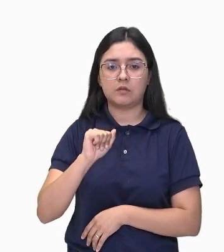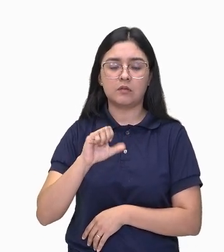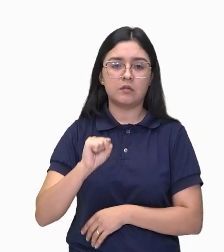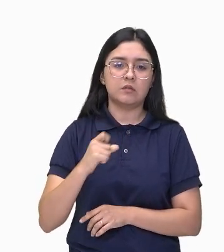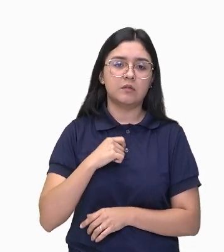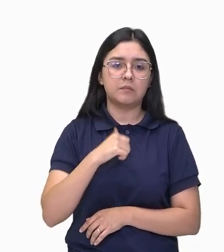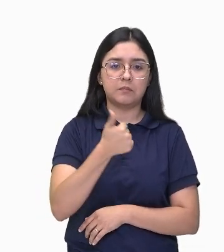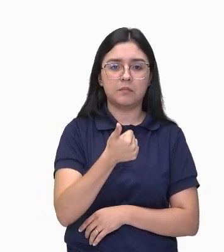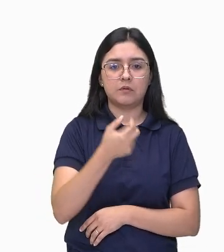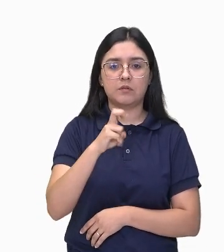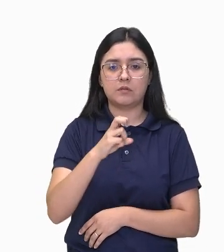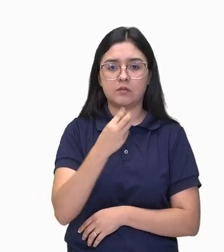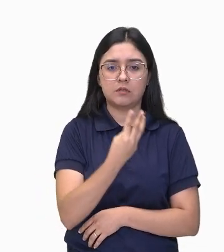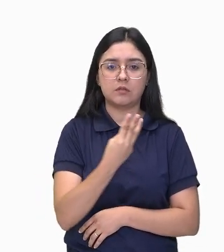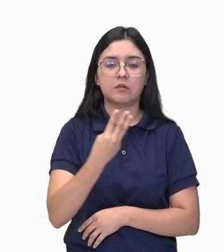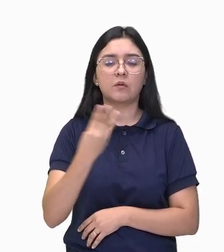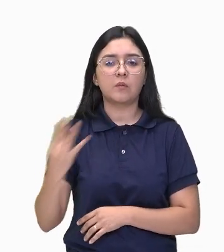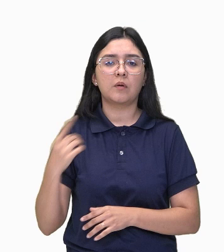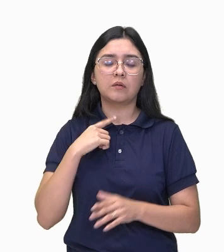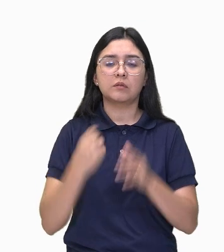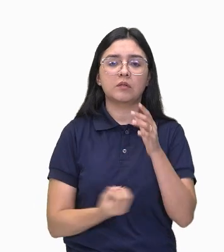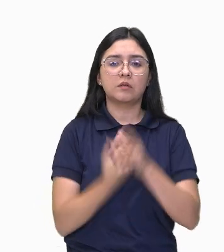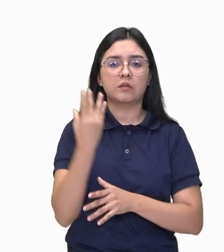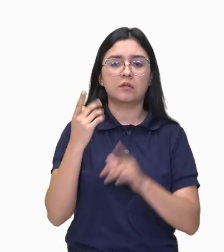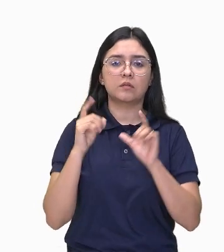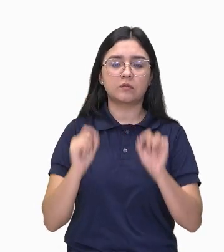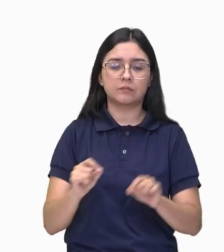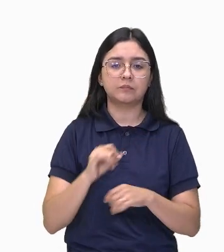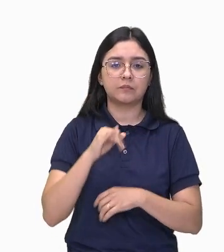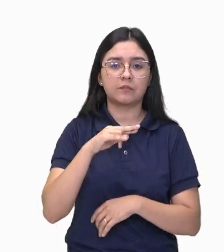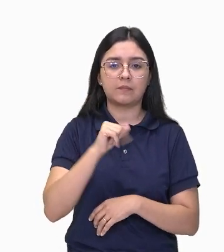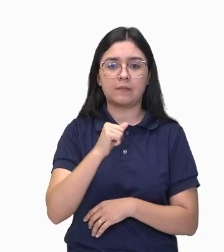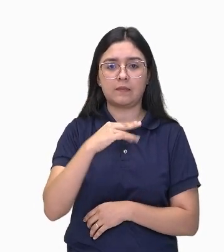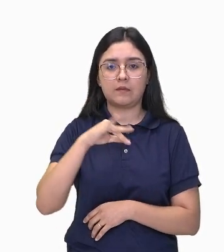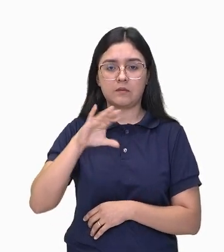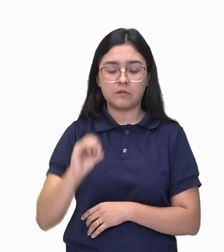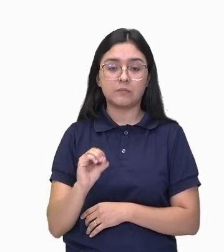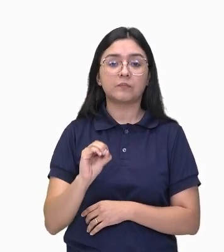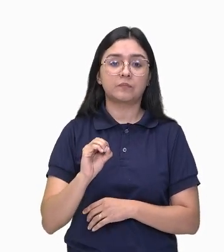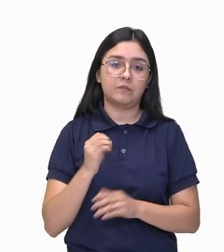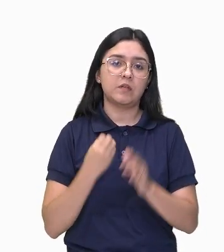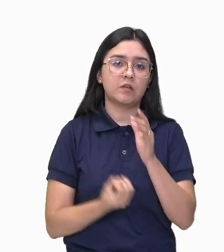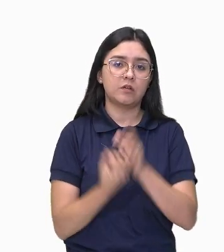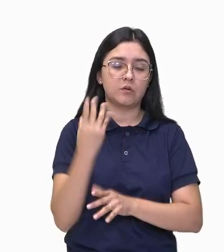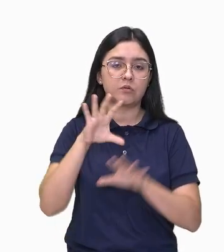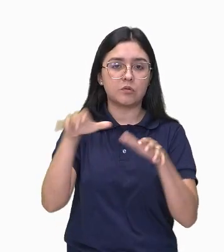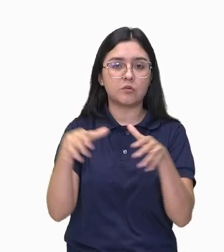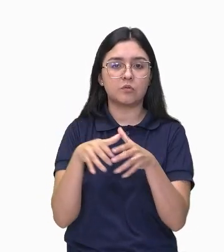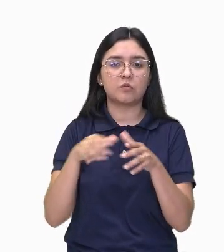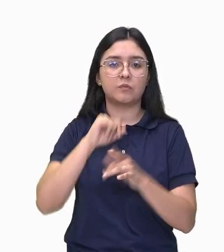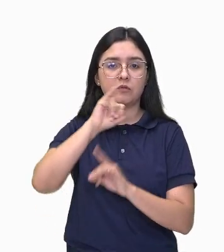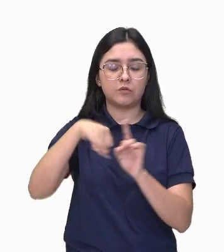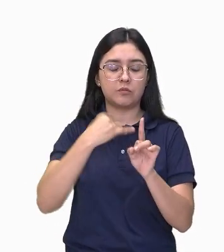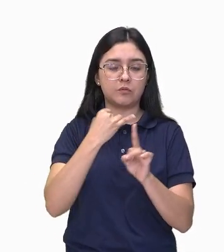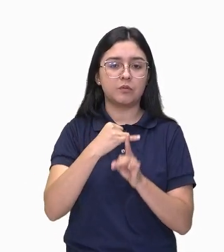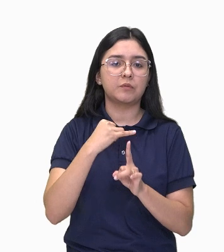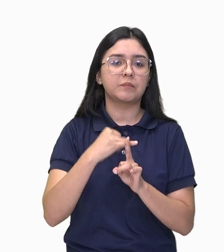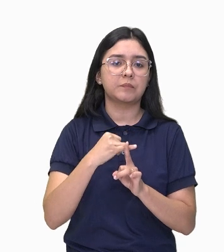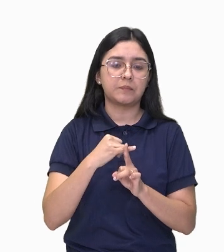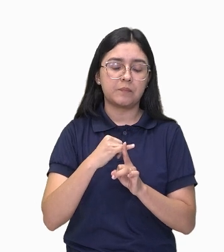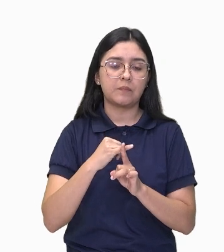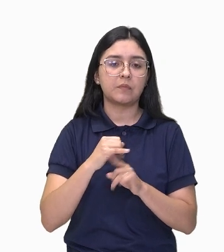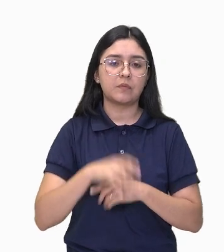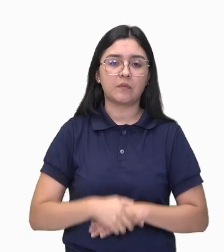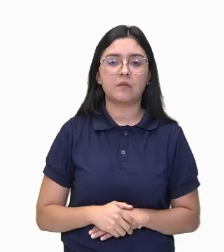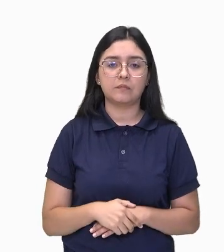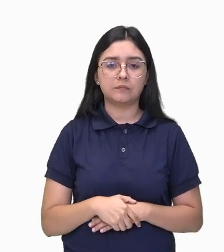1534, fundado ali pelo religioso Inácio de Loyola. A Companhia de Jesus, os jesuítas, foram assim, digamos, uma